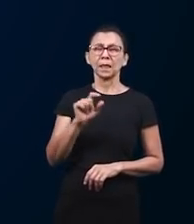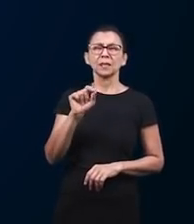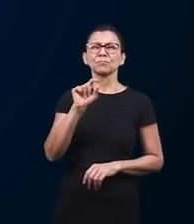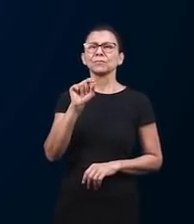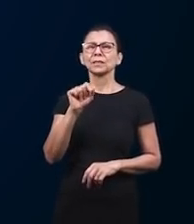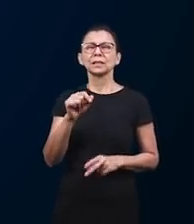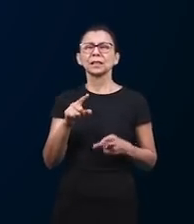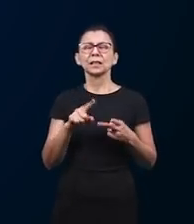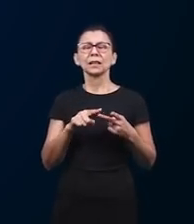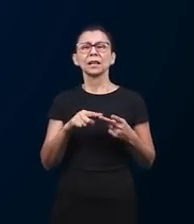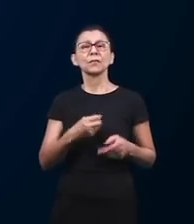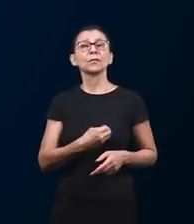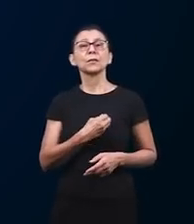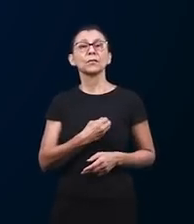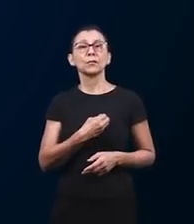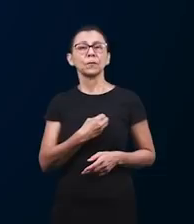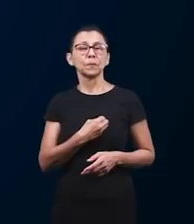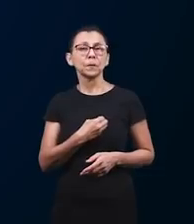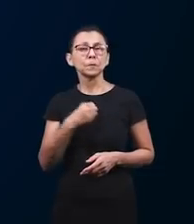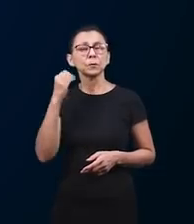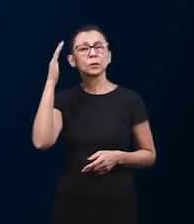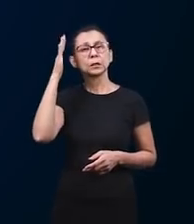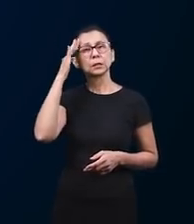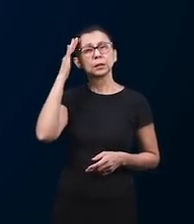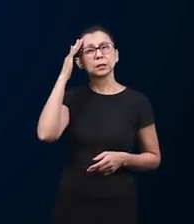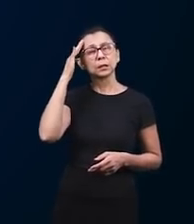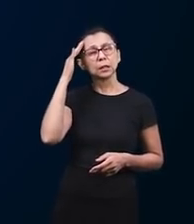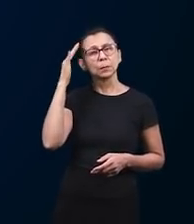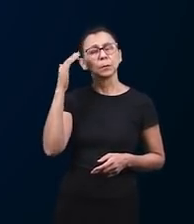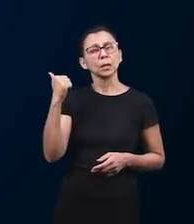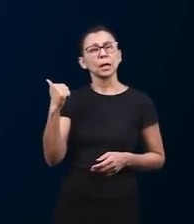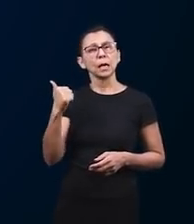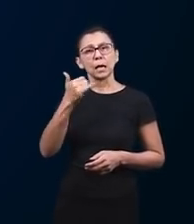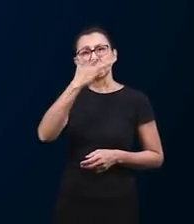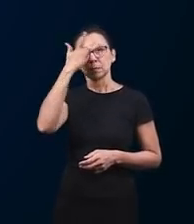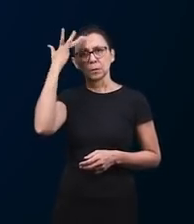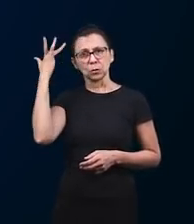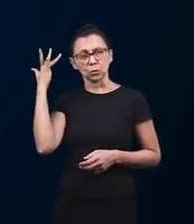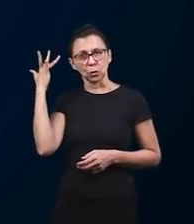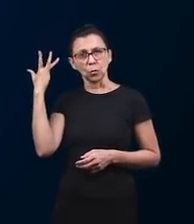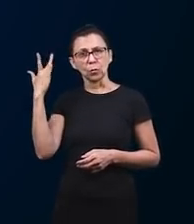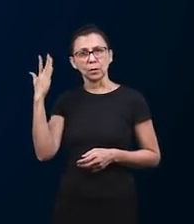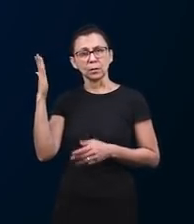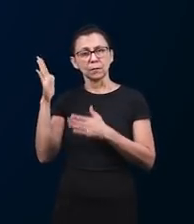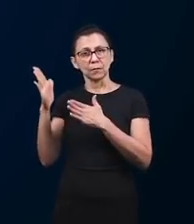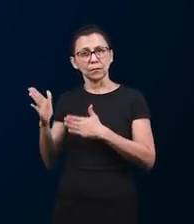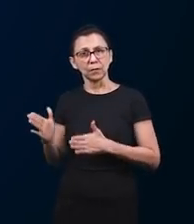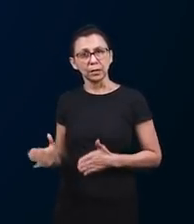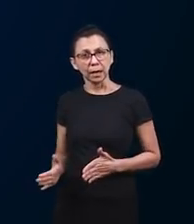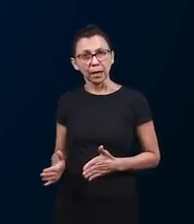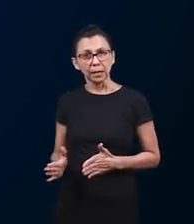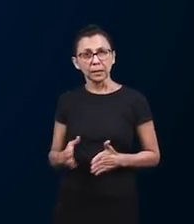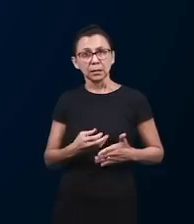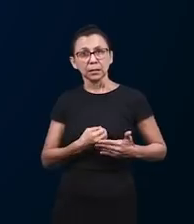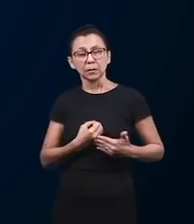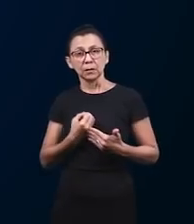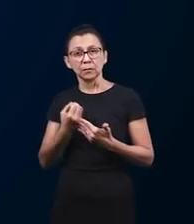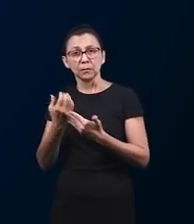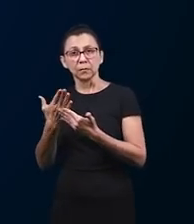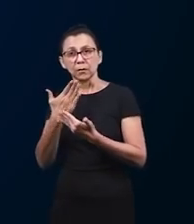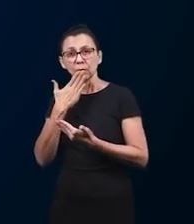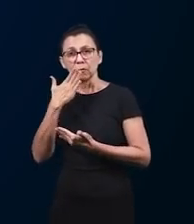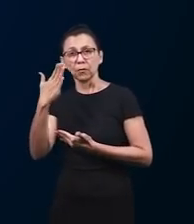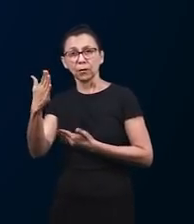que profeticamente foram aqueles que deram suas vidas pelo Evangelho, seguindo aquilo que estava na palavra. Como exemplo,